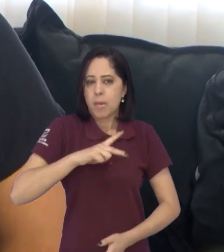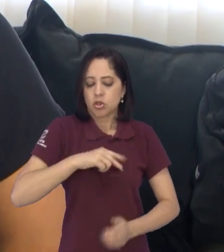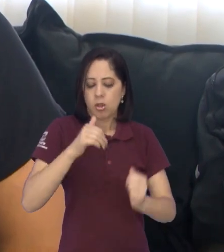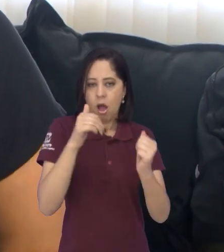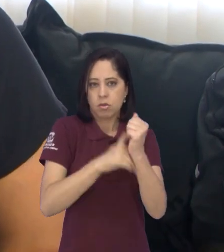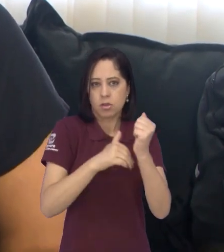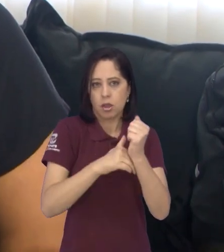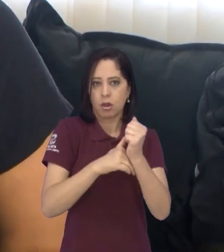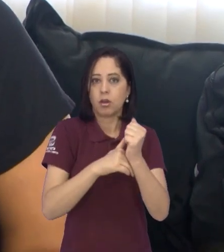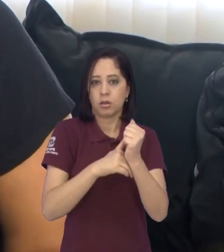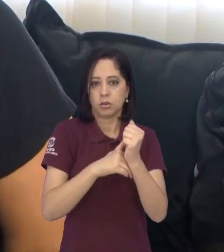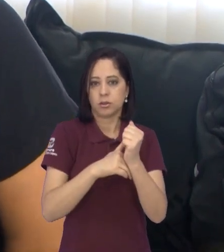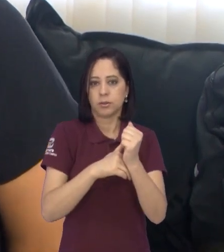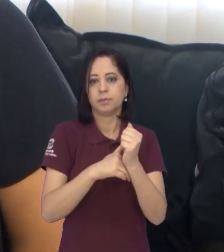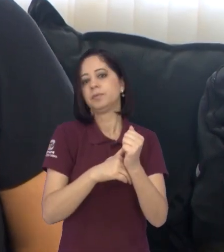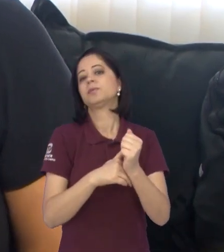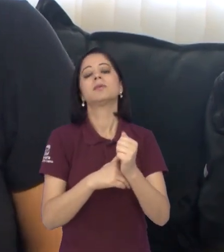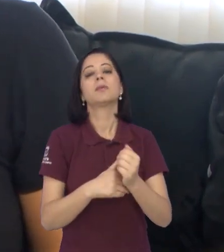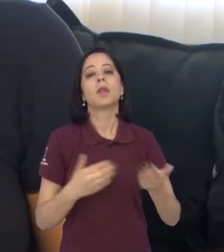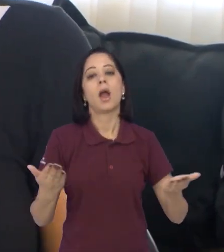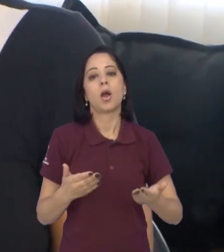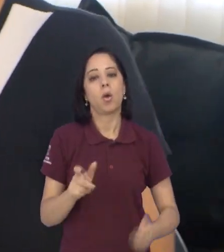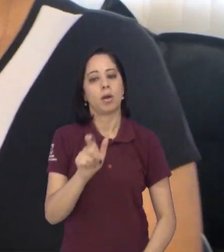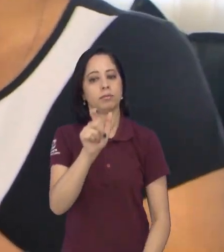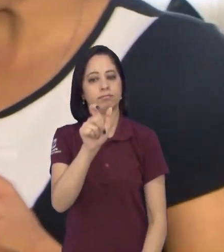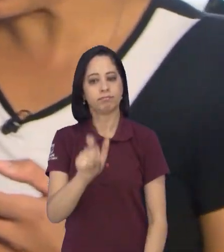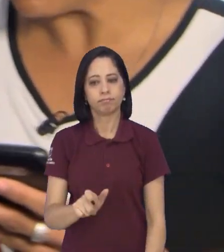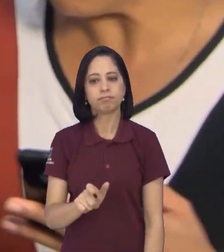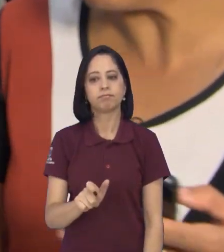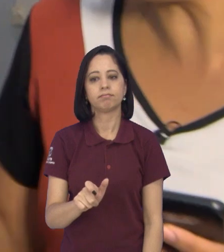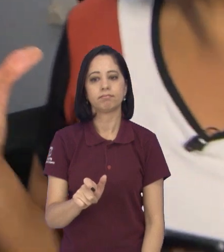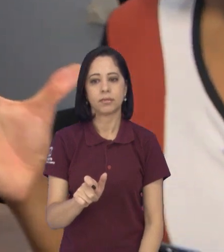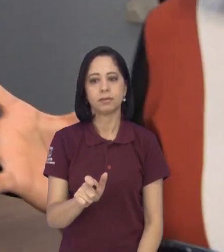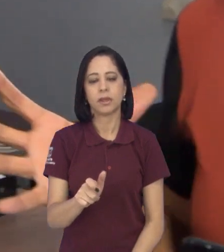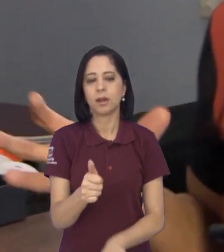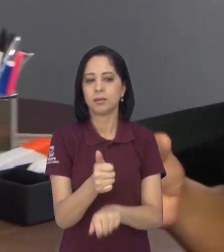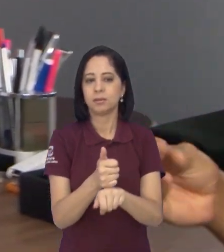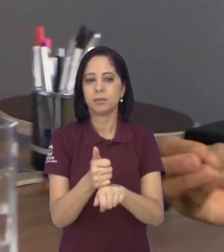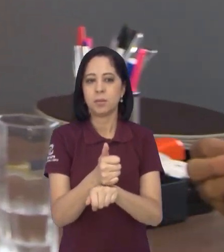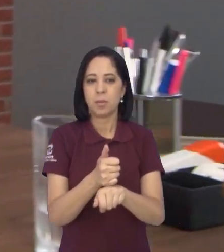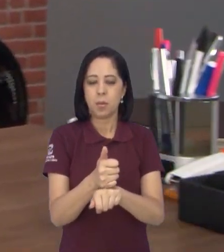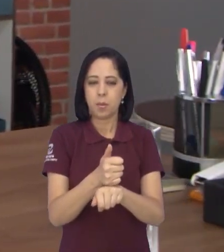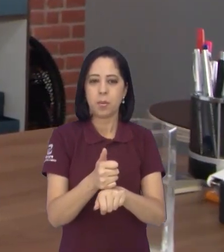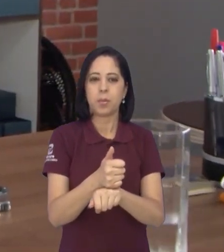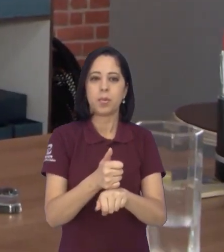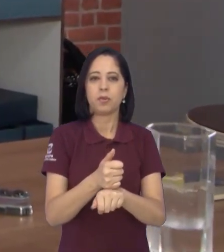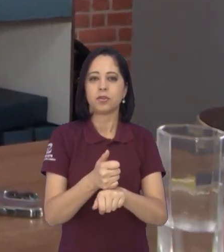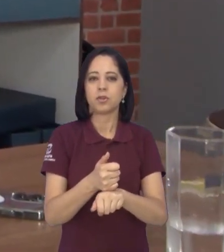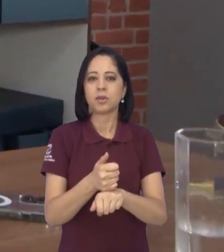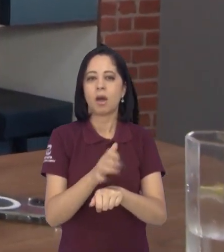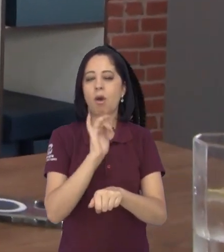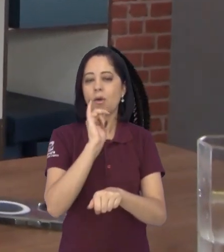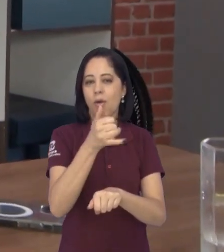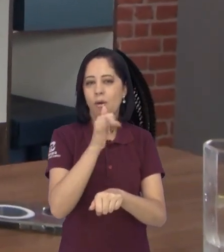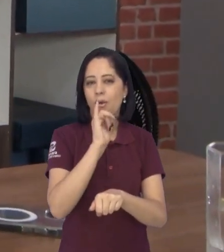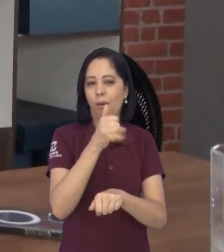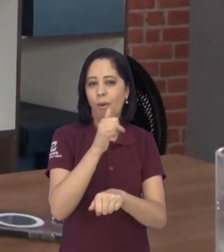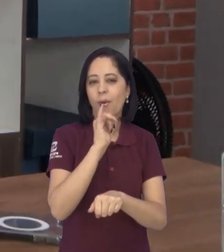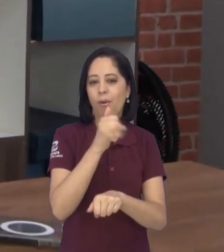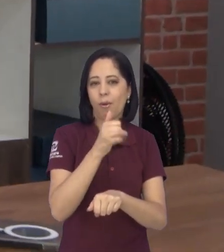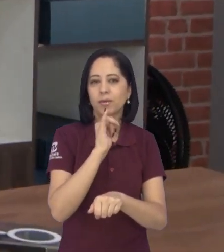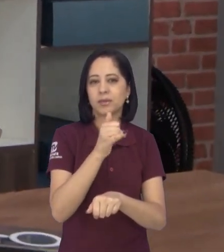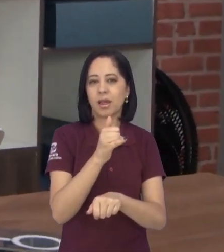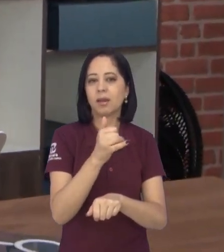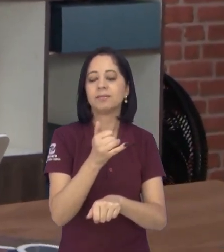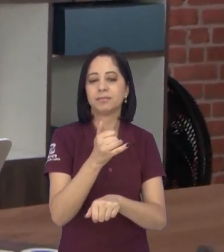nas empresas. E quem está aqui comigo do lado para contar sobre esse mundo, sobre esse petróleo, viu, de dados pessoais,